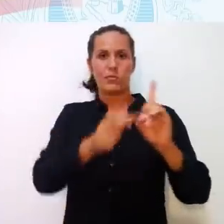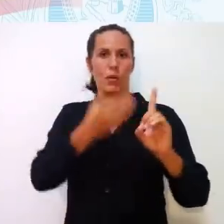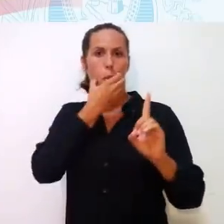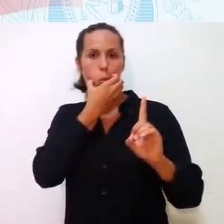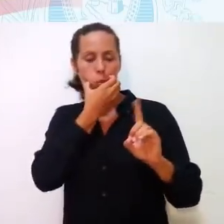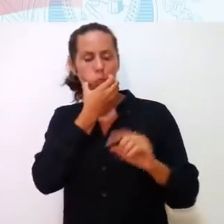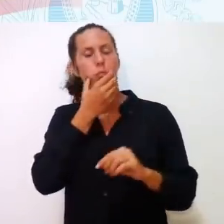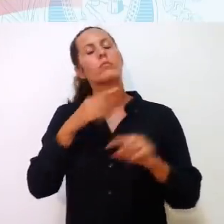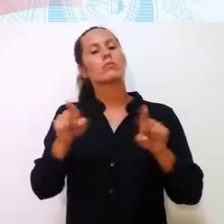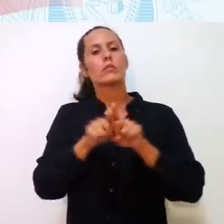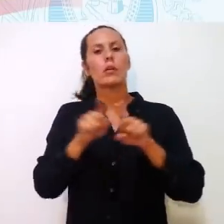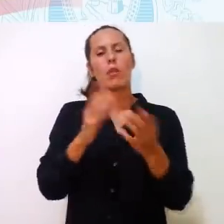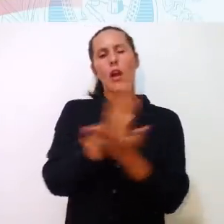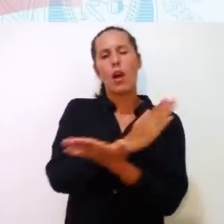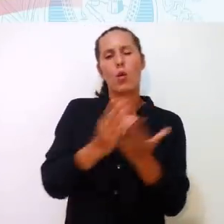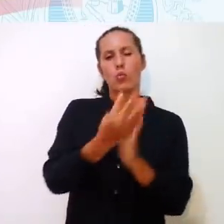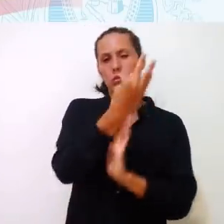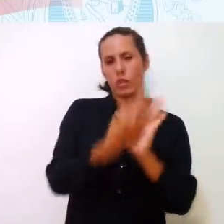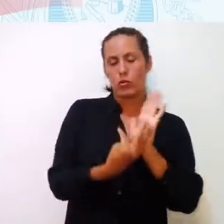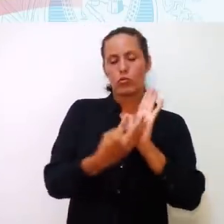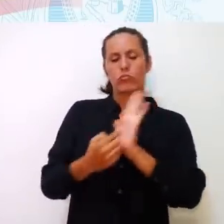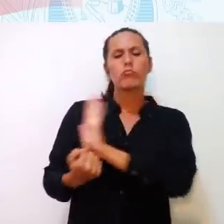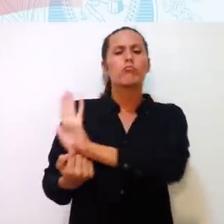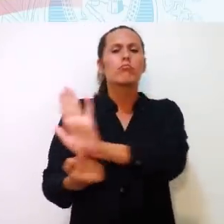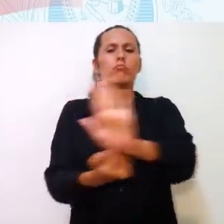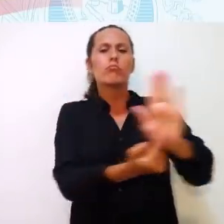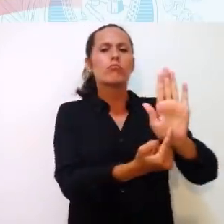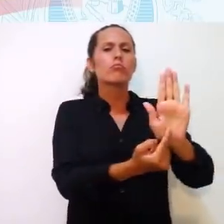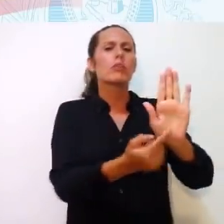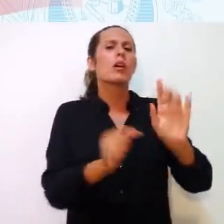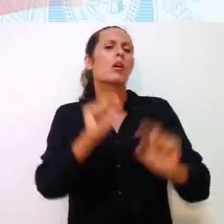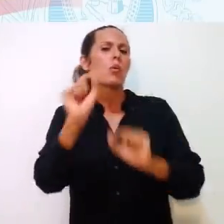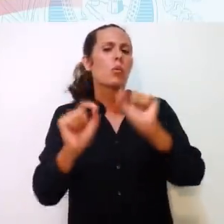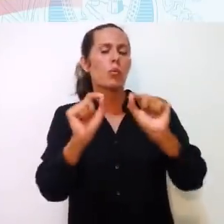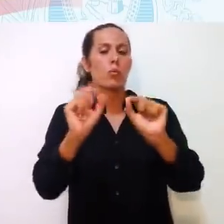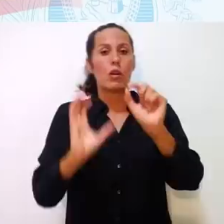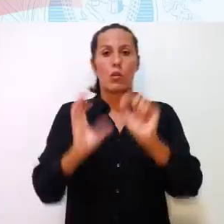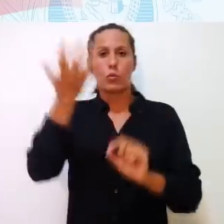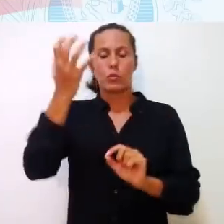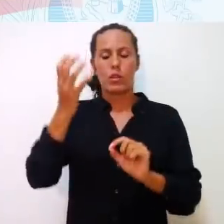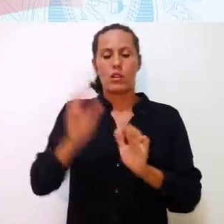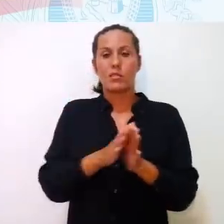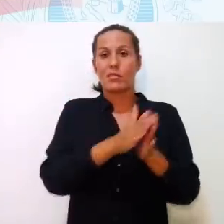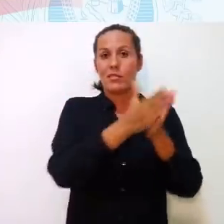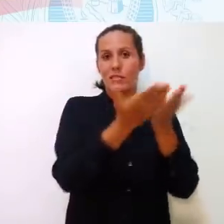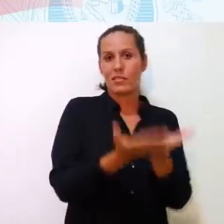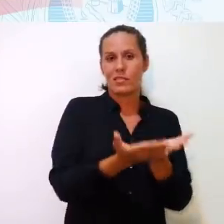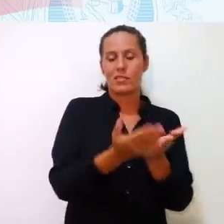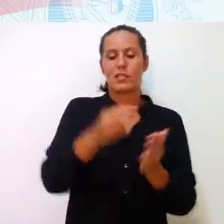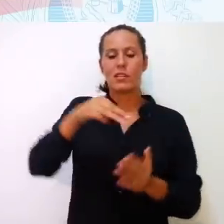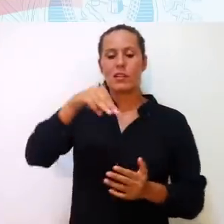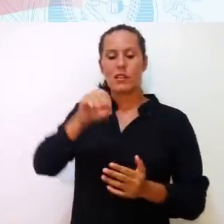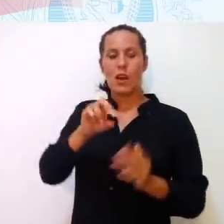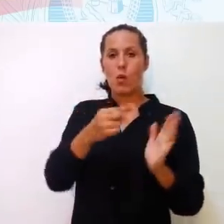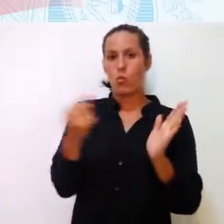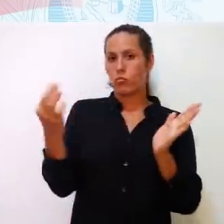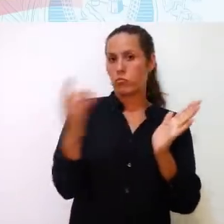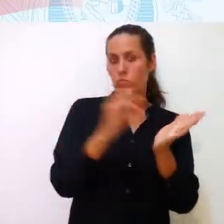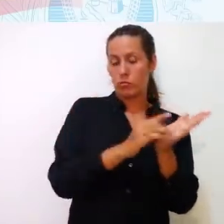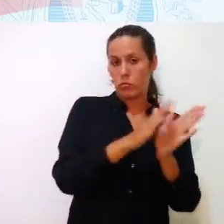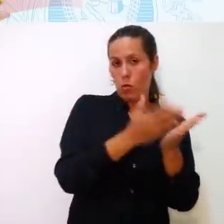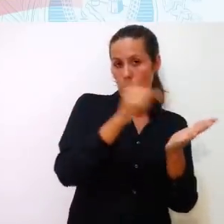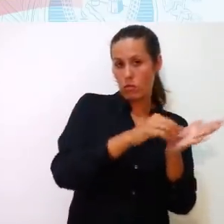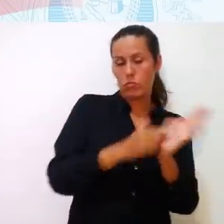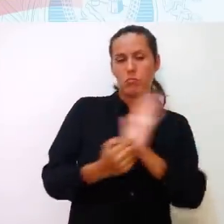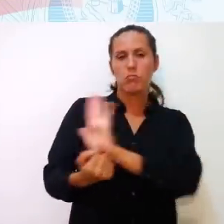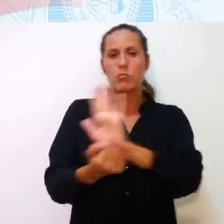a notoriedade de João Cabral de Melo Neto, eu trouxe aqui para vocês alguns textos que mostram como que o Morte e Vida Severina